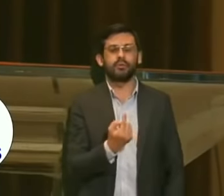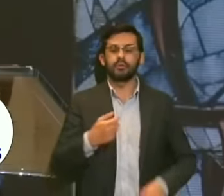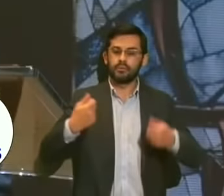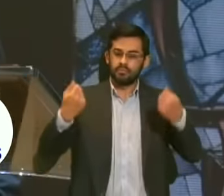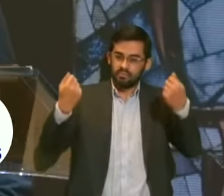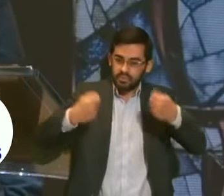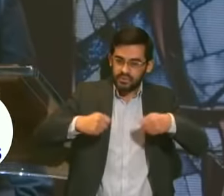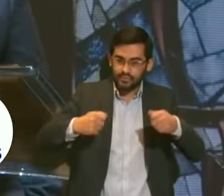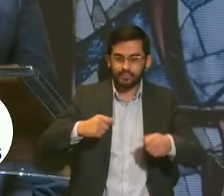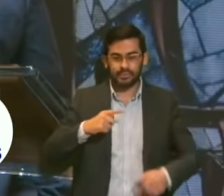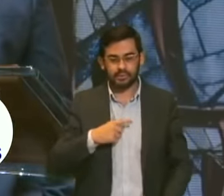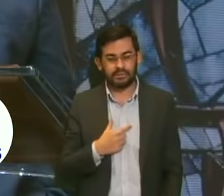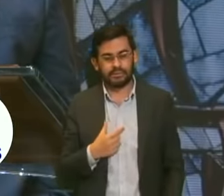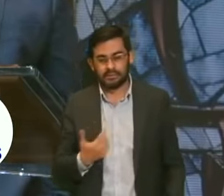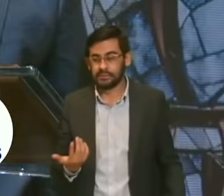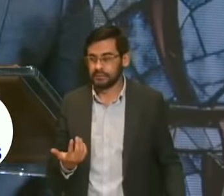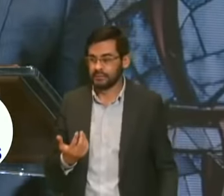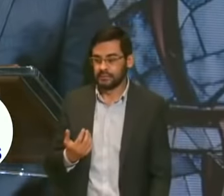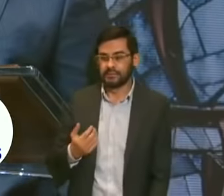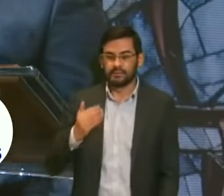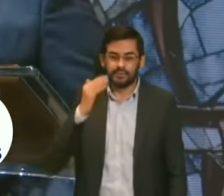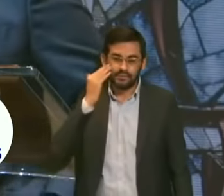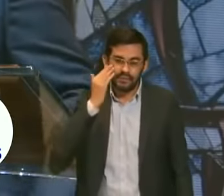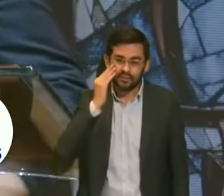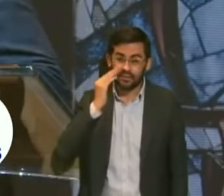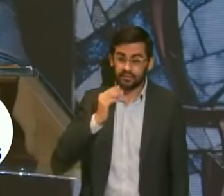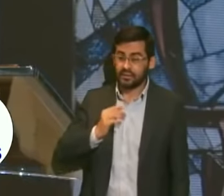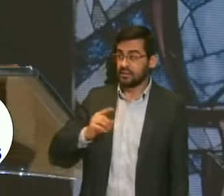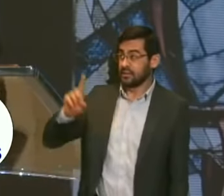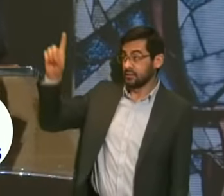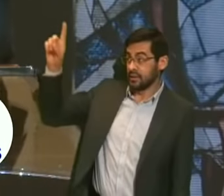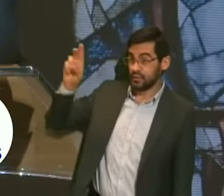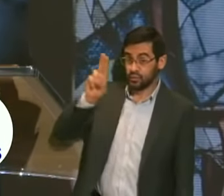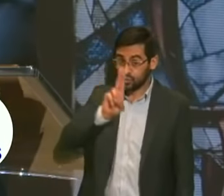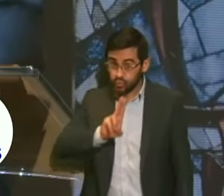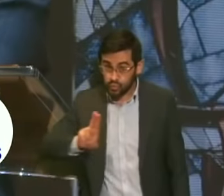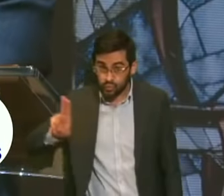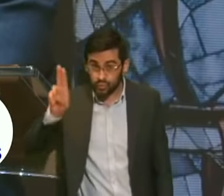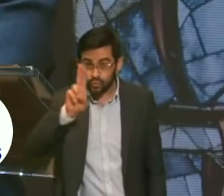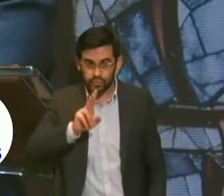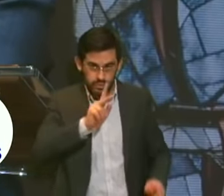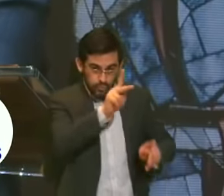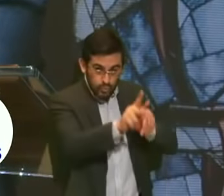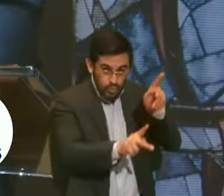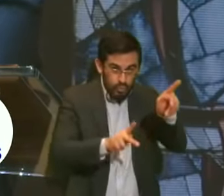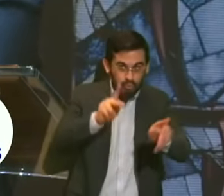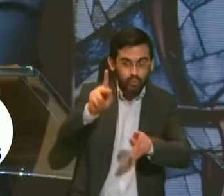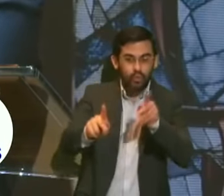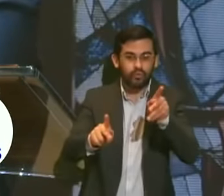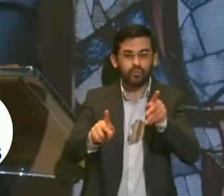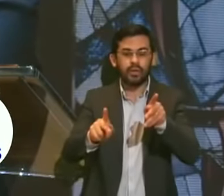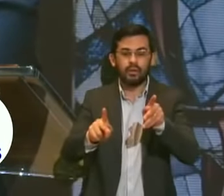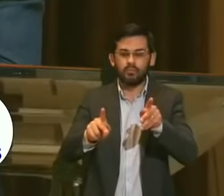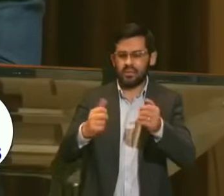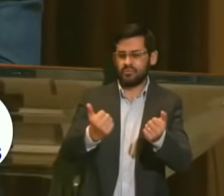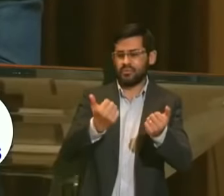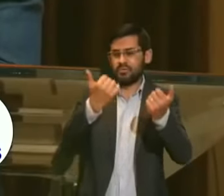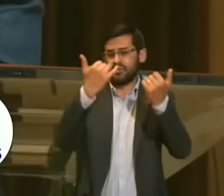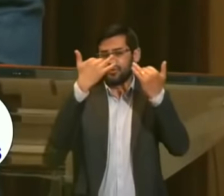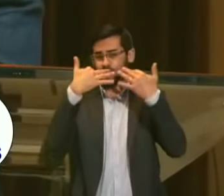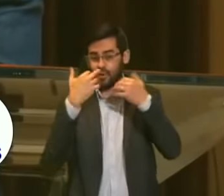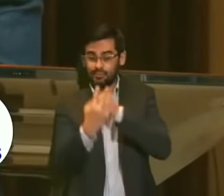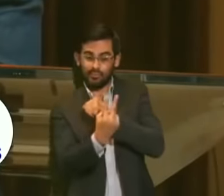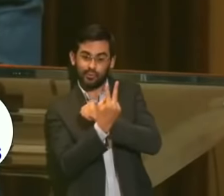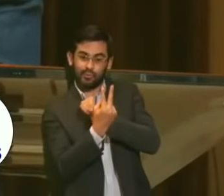ter a humildade de saber que Deus usa o povo dele como instrumentos da